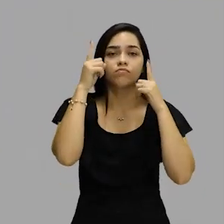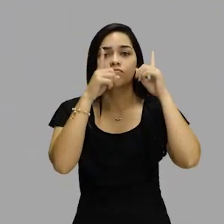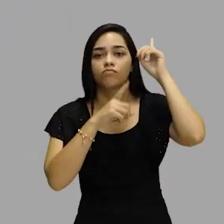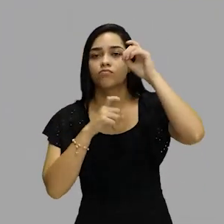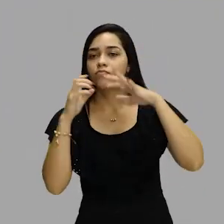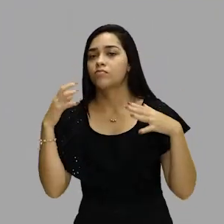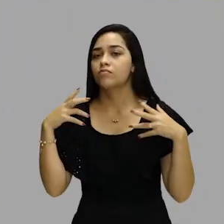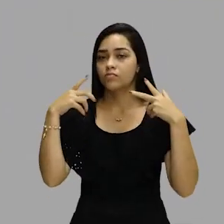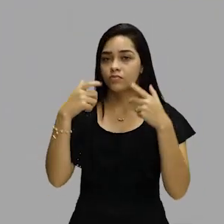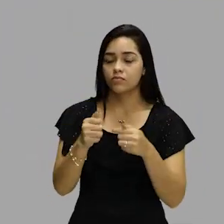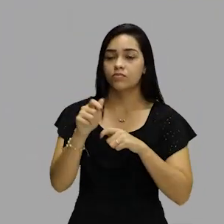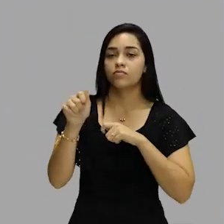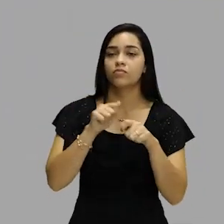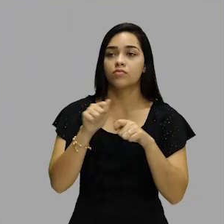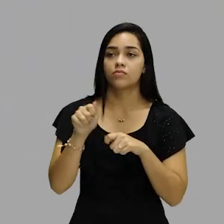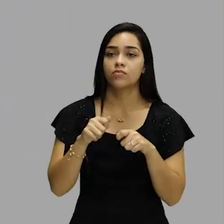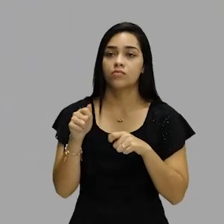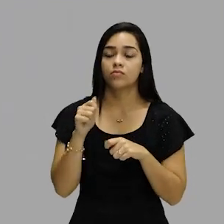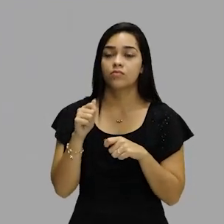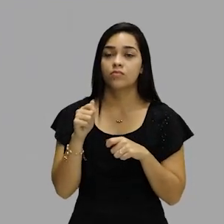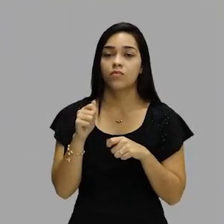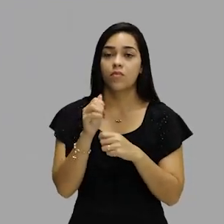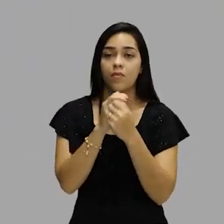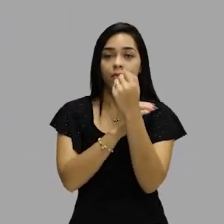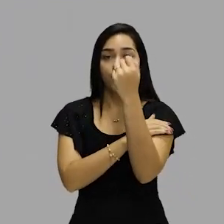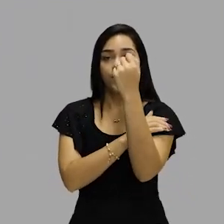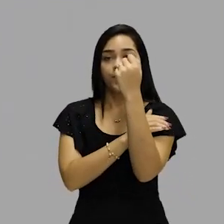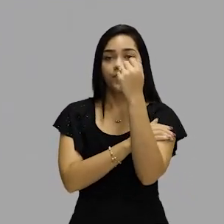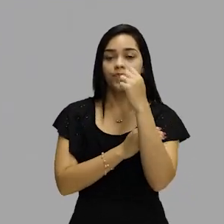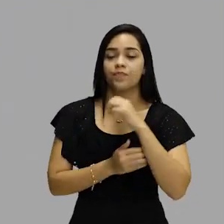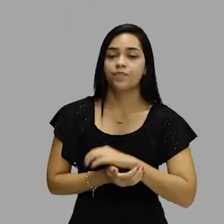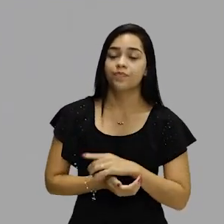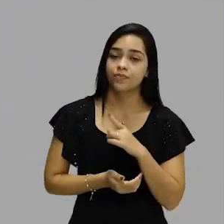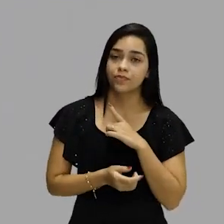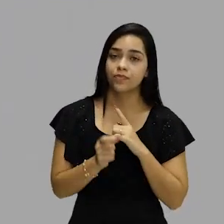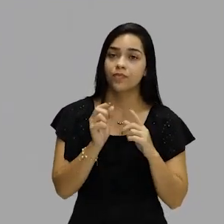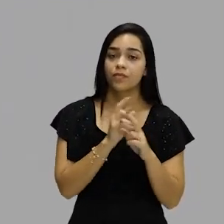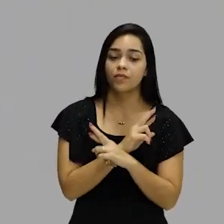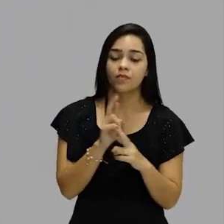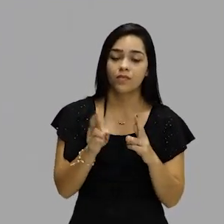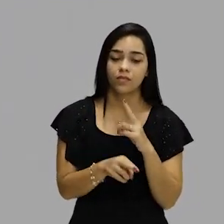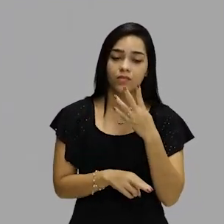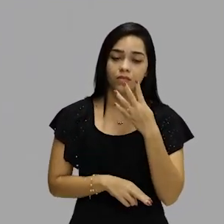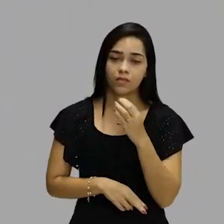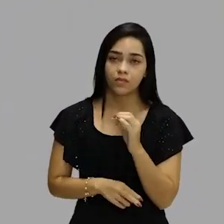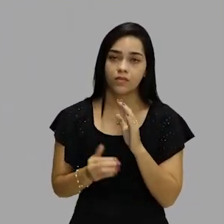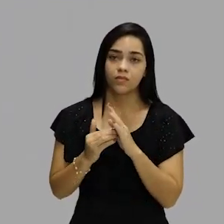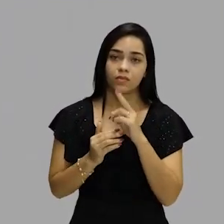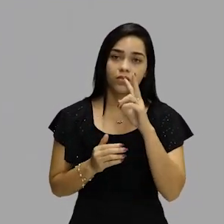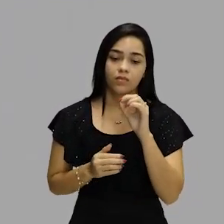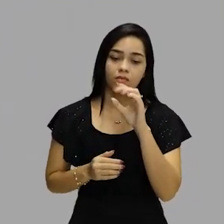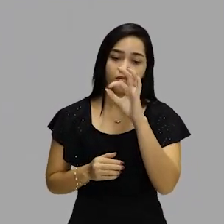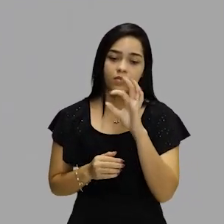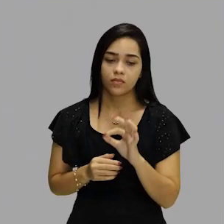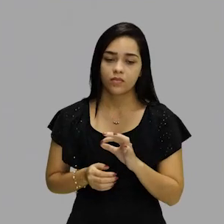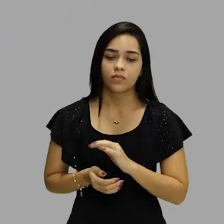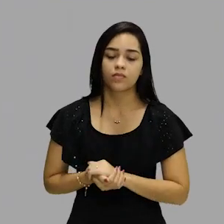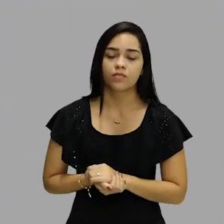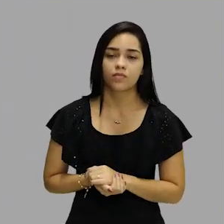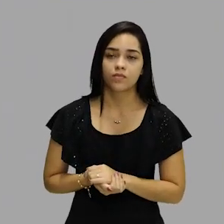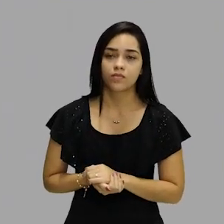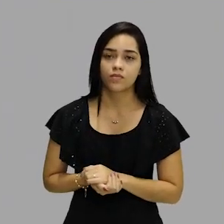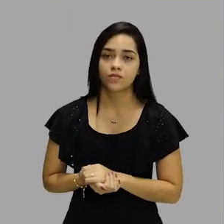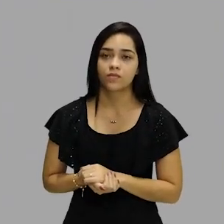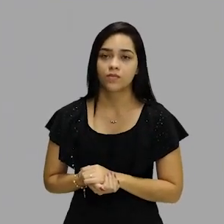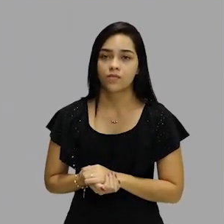facial, tudo isso é controlado por músculos. E aí corresponde cerca de 40 a 50% do nosso organismo.